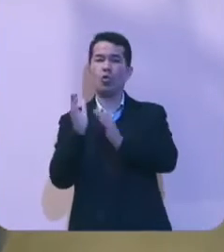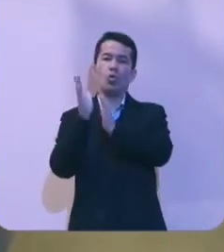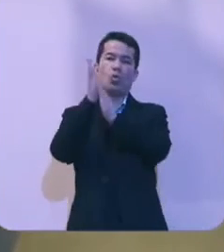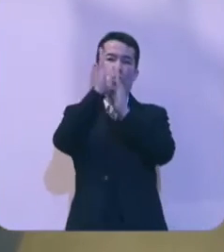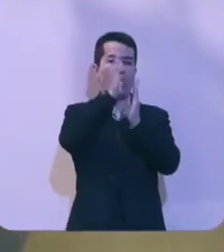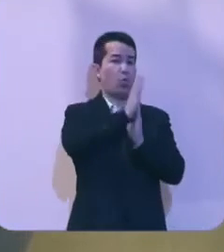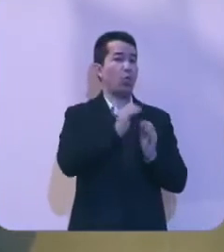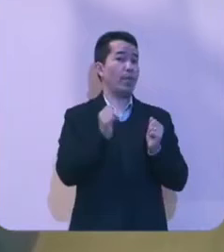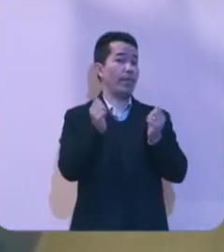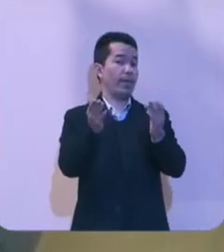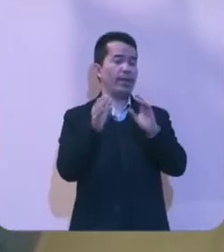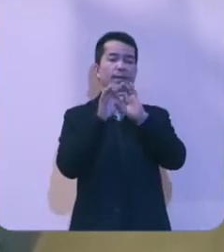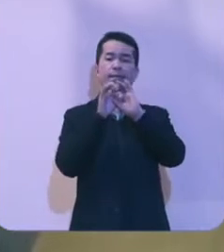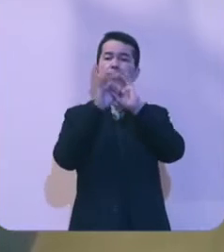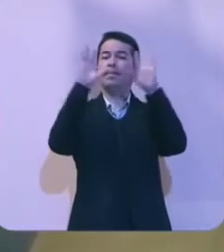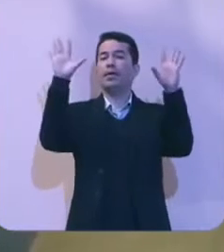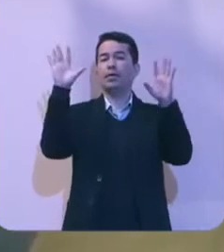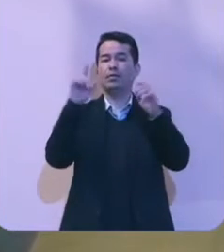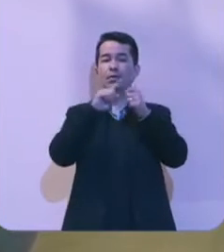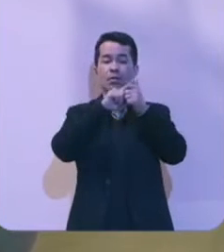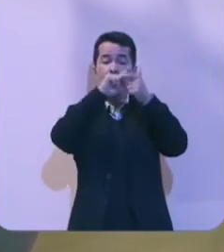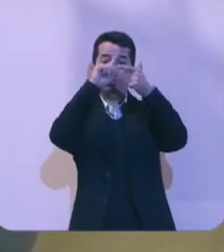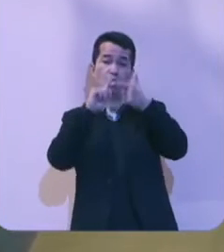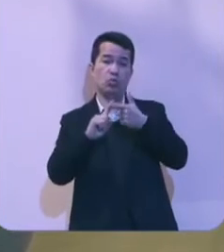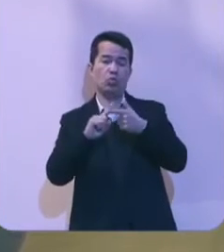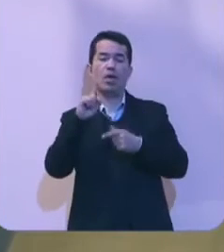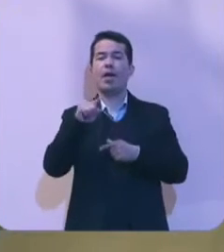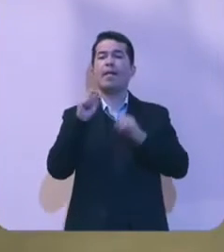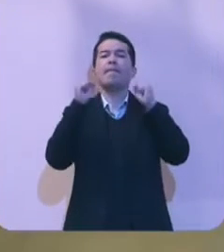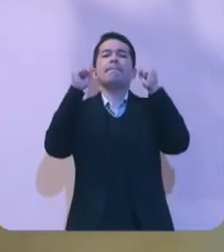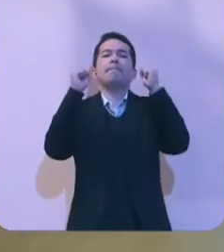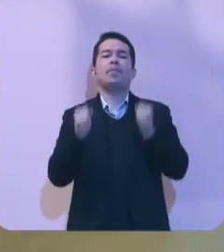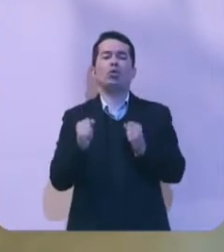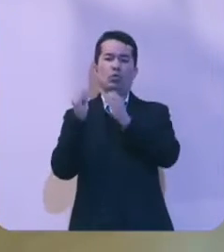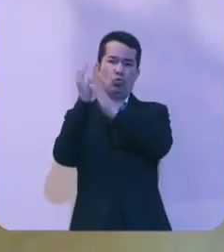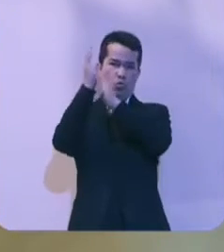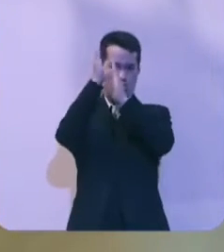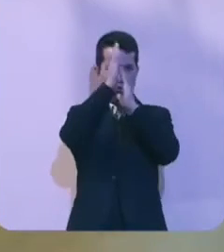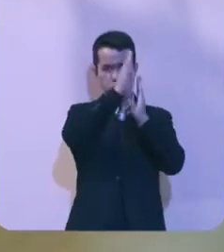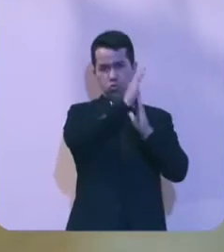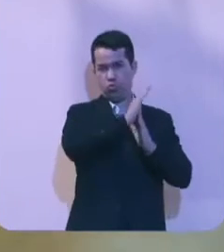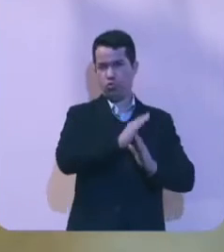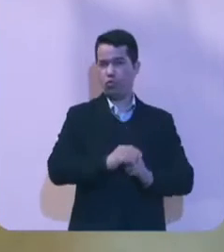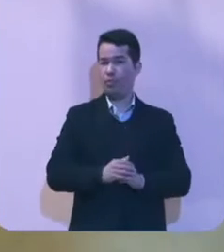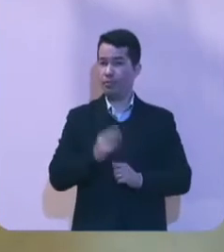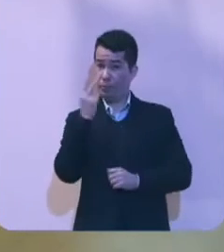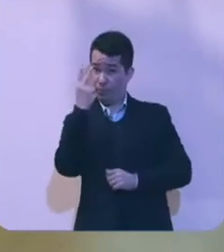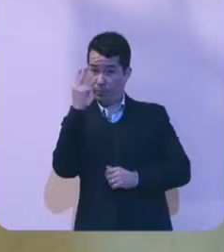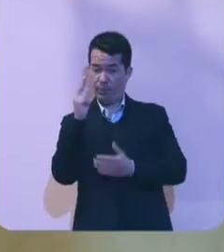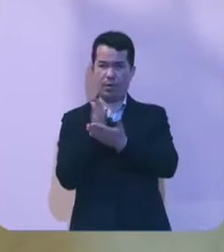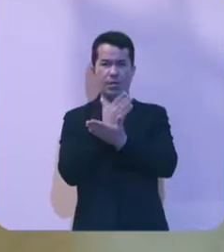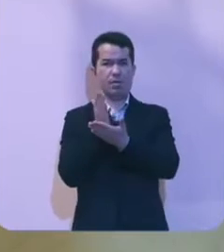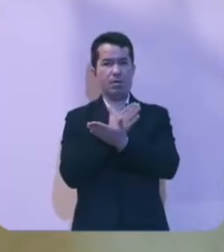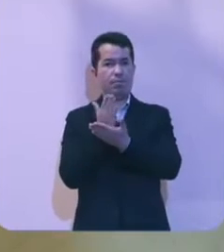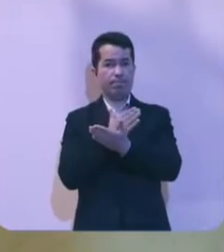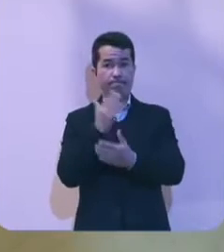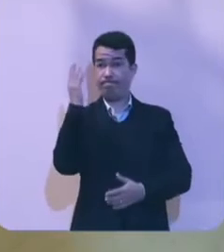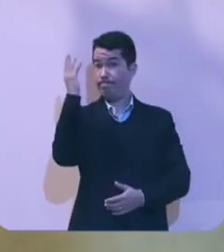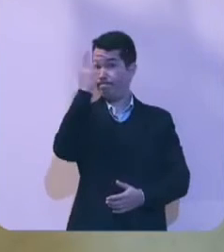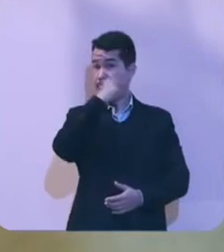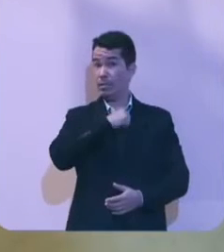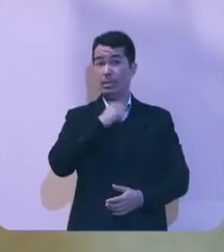outro O Poder do Louvor. E esse capelão começou no meio da caserna, no meio